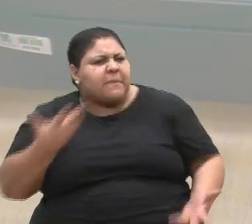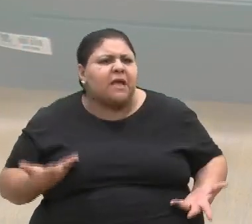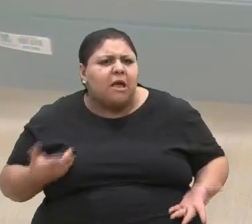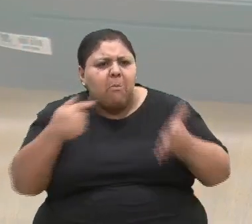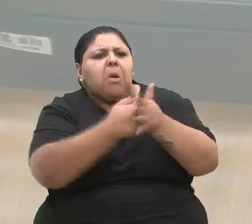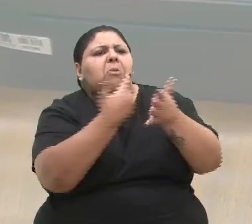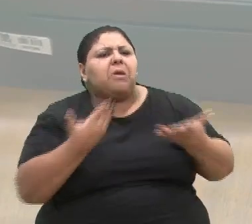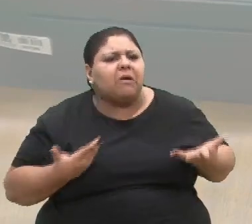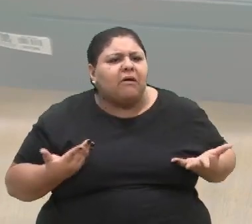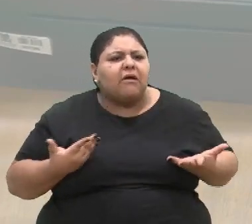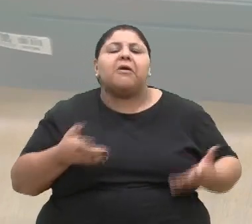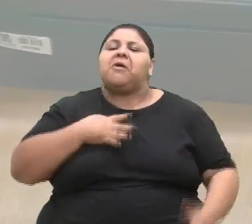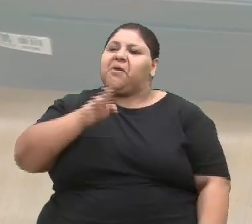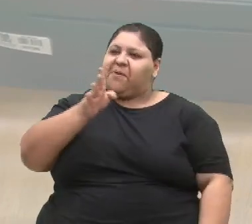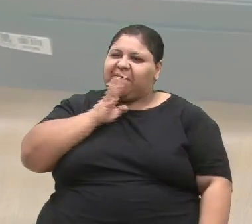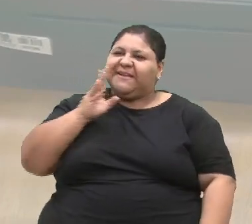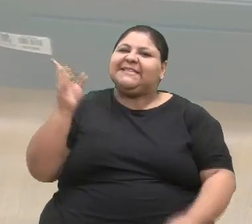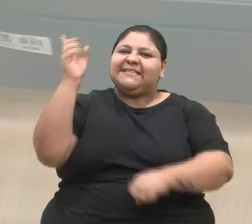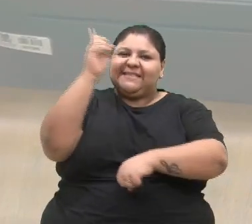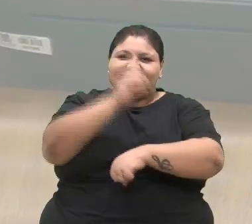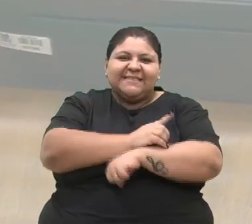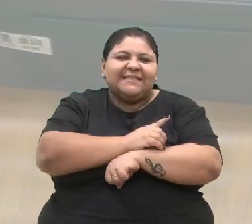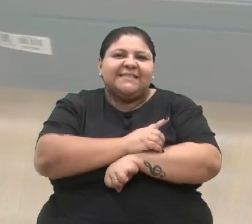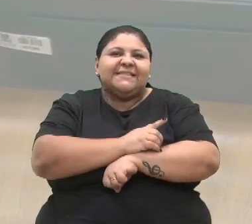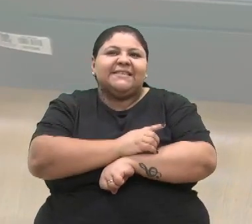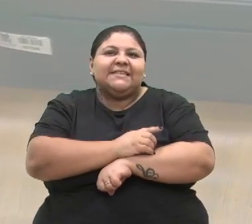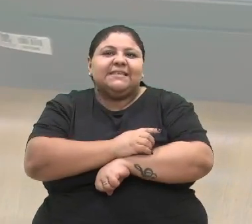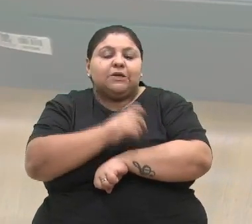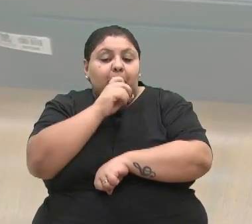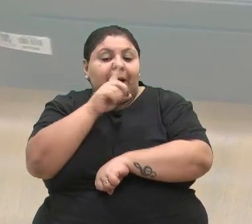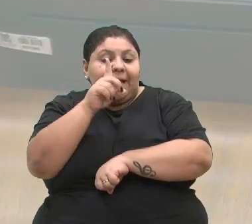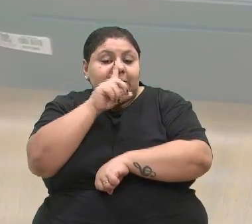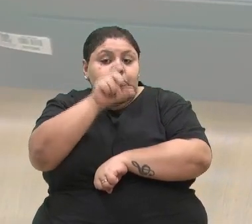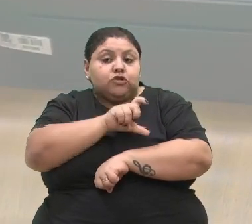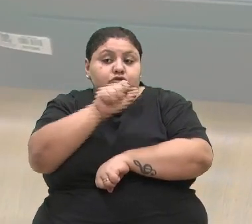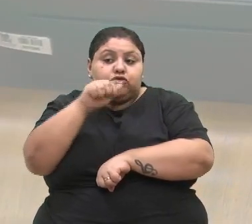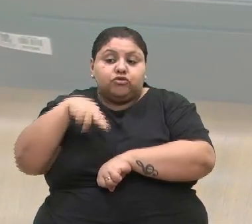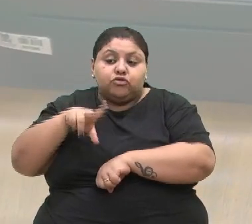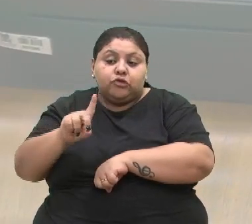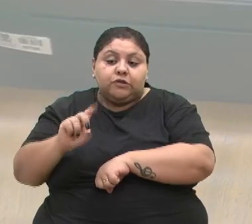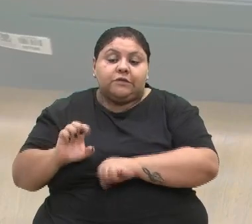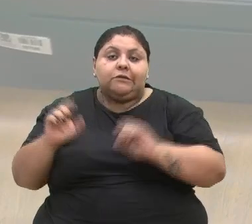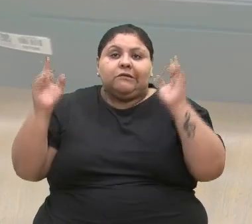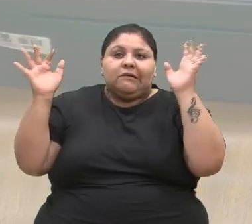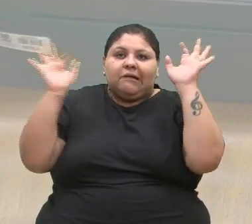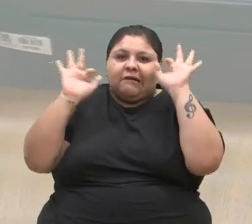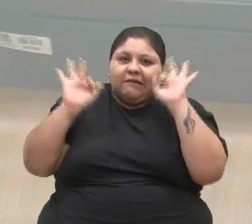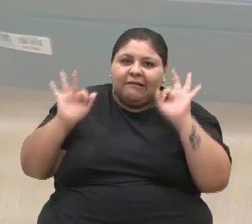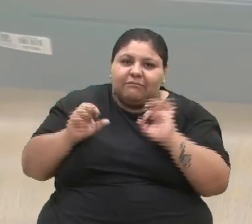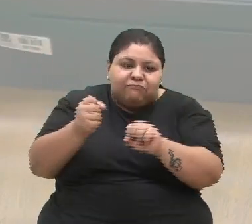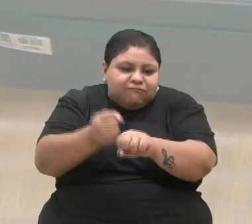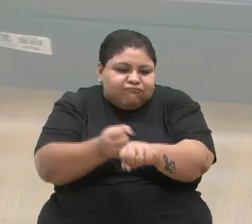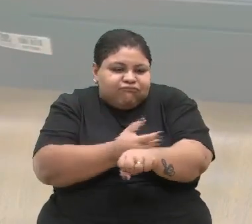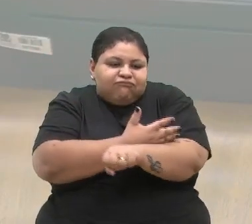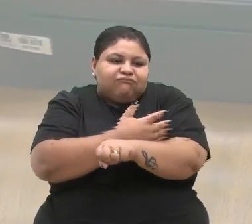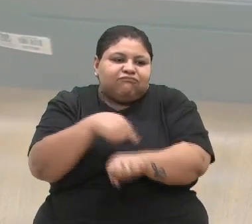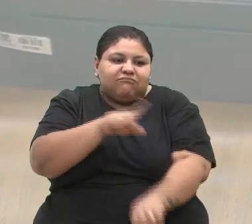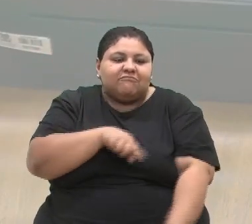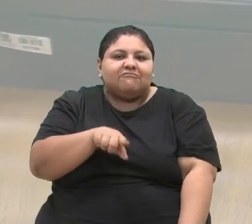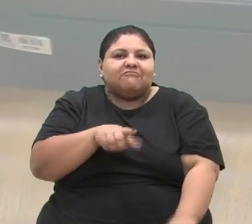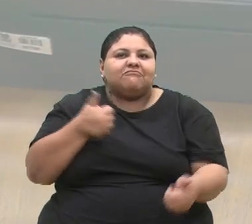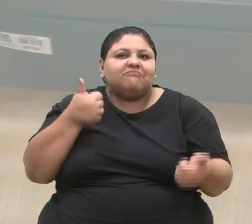não dá resultado. E essa aí deu resultado, né, vereador Bortola? Então, assim, eu sempre brinquei aquele dia com o Ademir, que ele